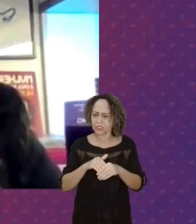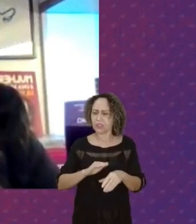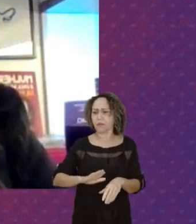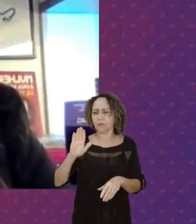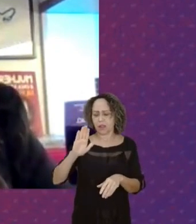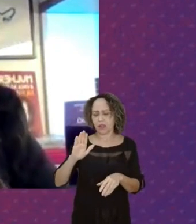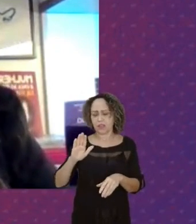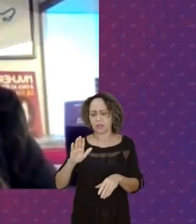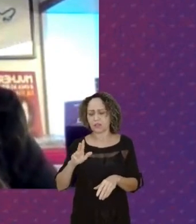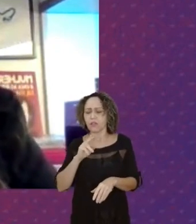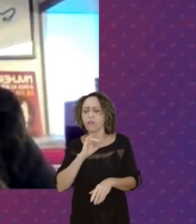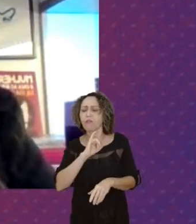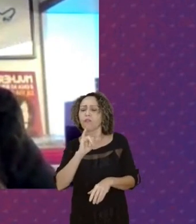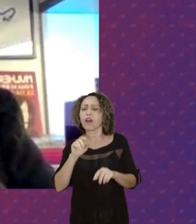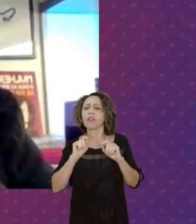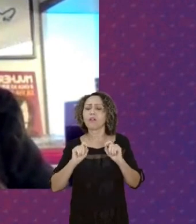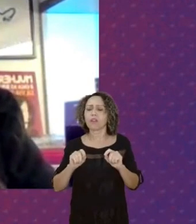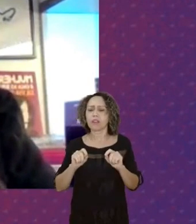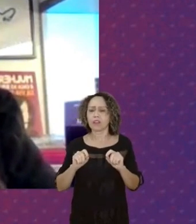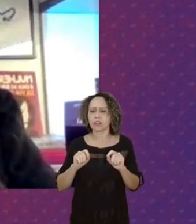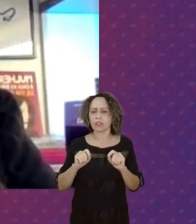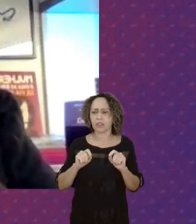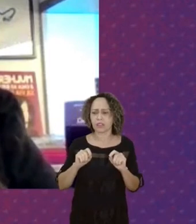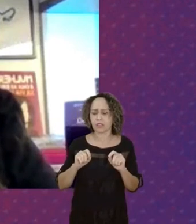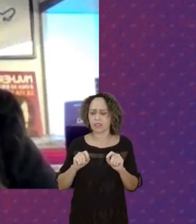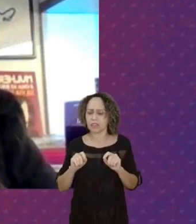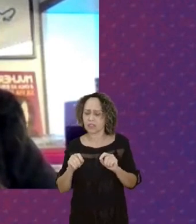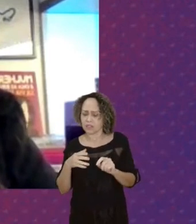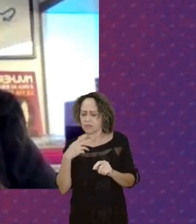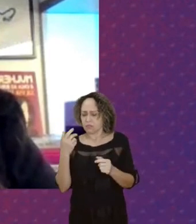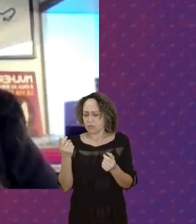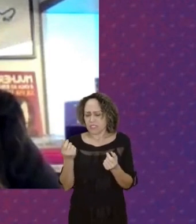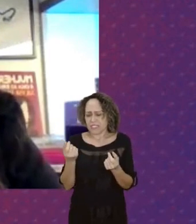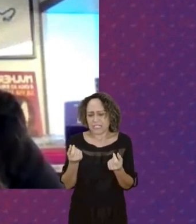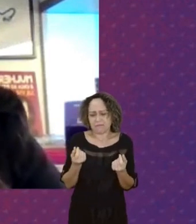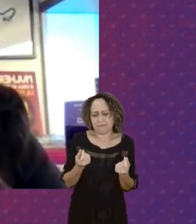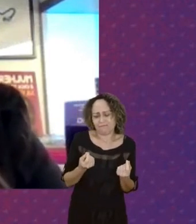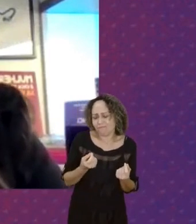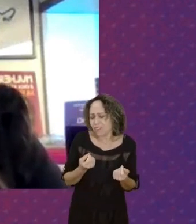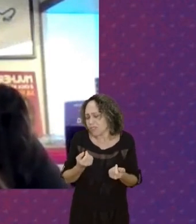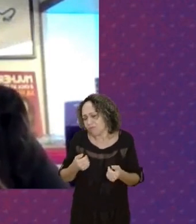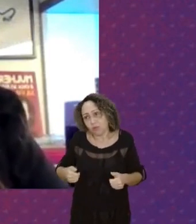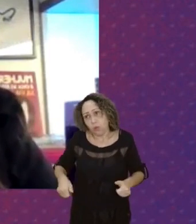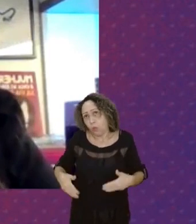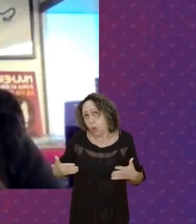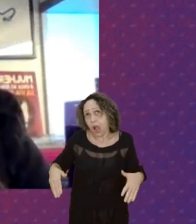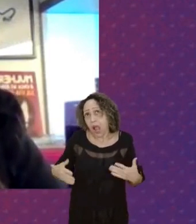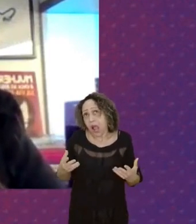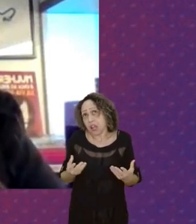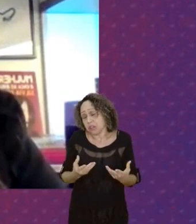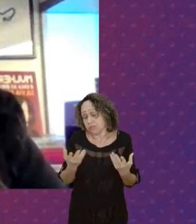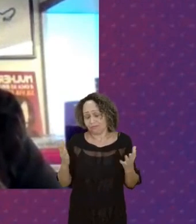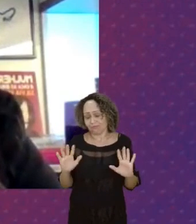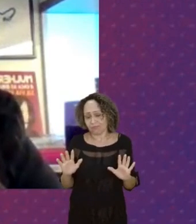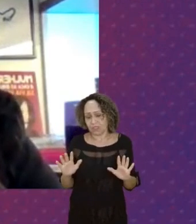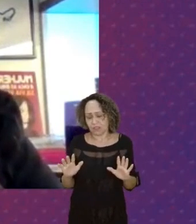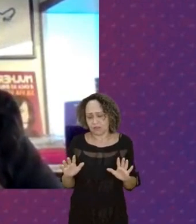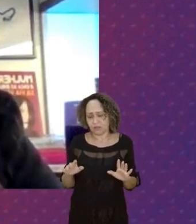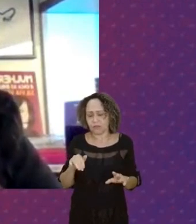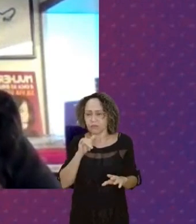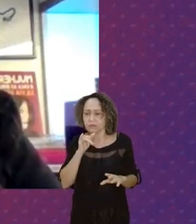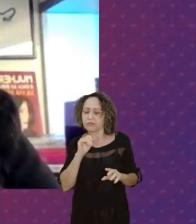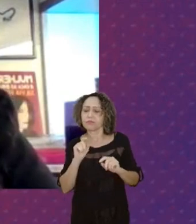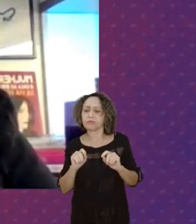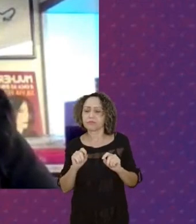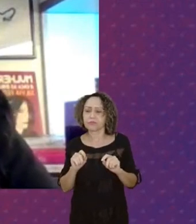manifestação possua uma expressão econômica minimamente relevante, os seguintes ônus e exigências. Então,